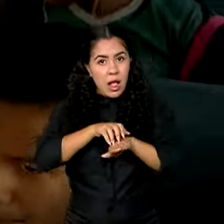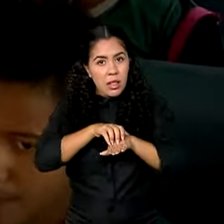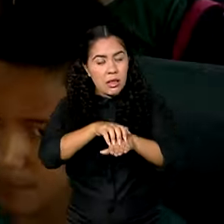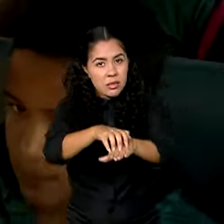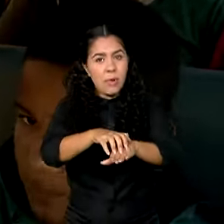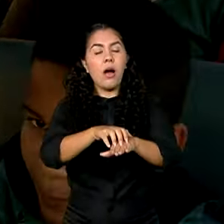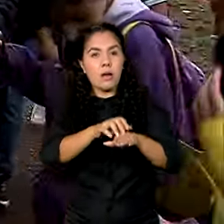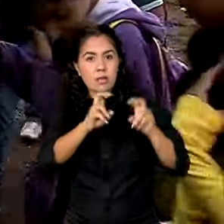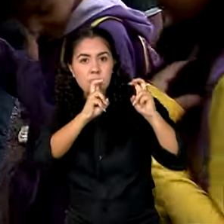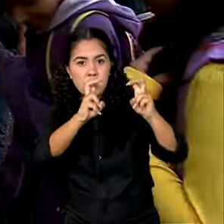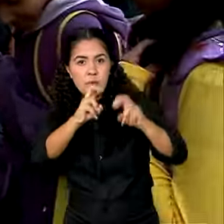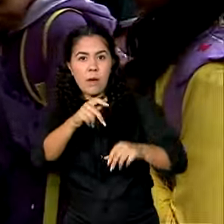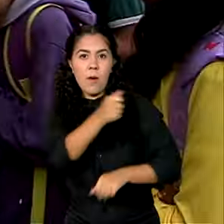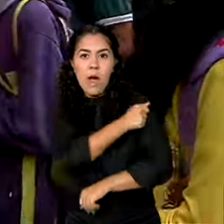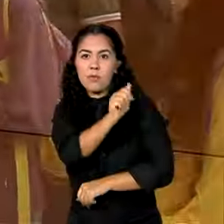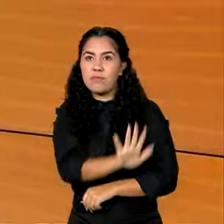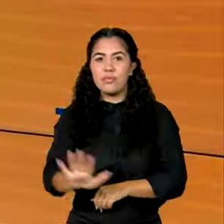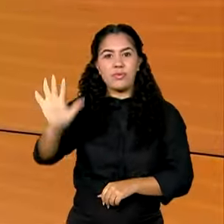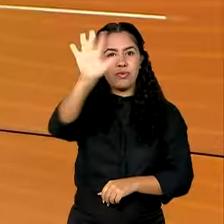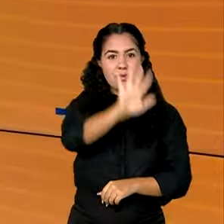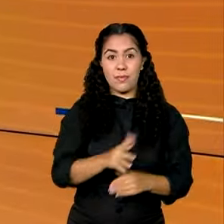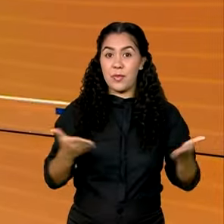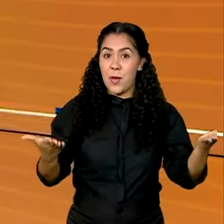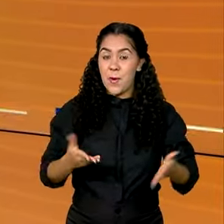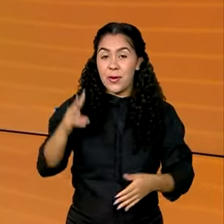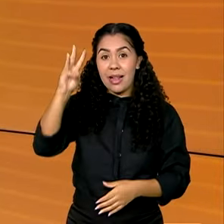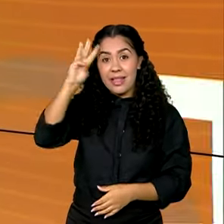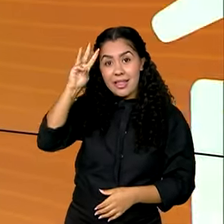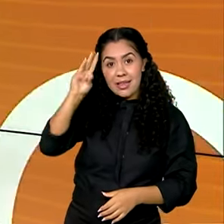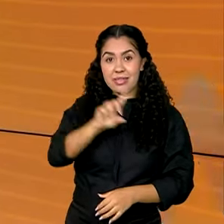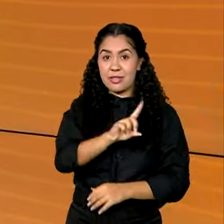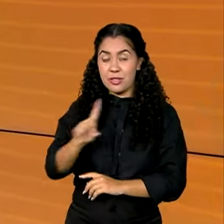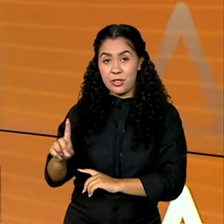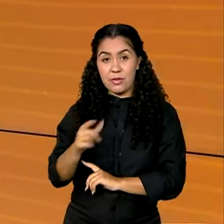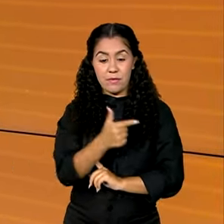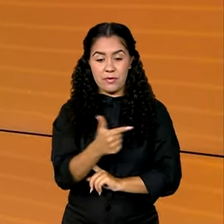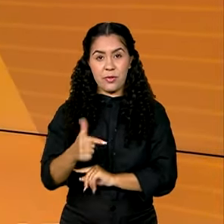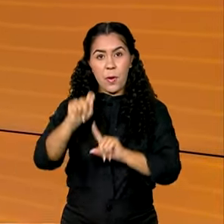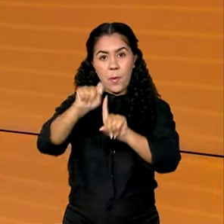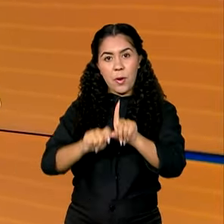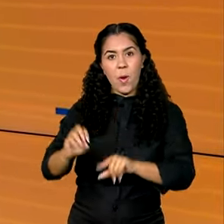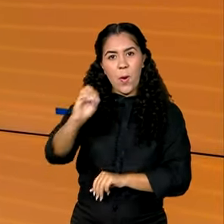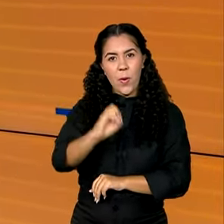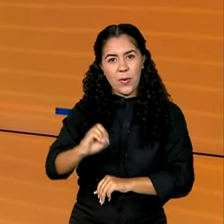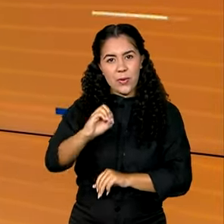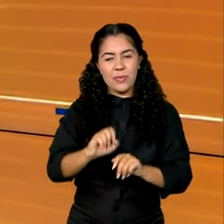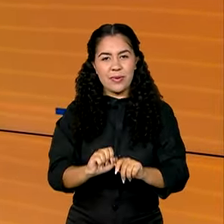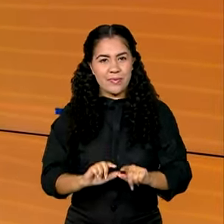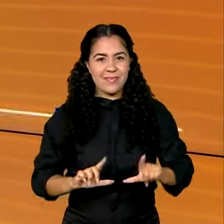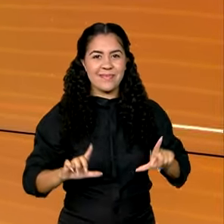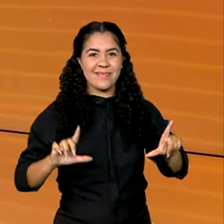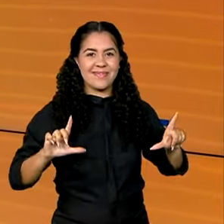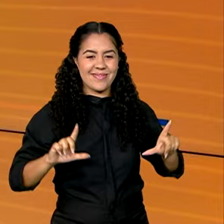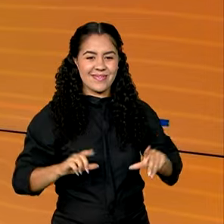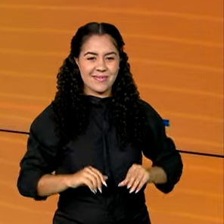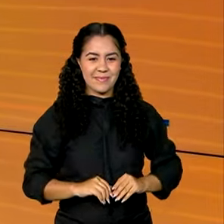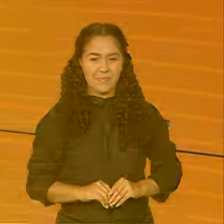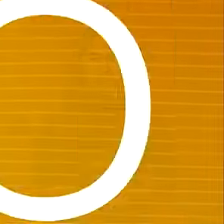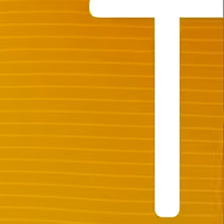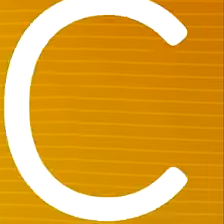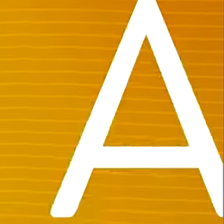para estudantes de todo o país. Terça-feira, 22 de outubro, o Brasil em Dia começa agora.